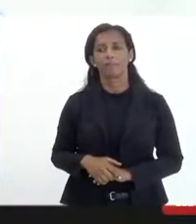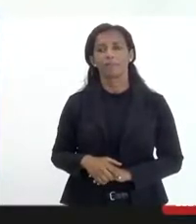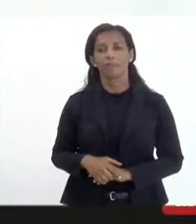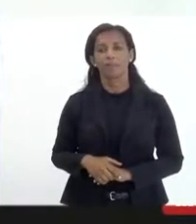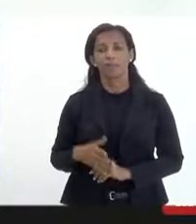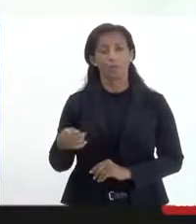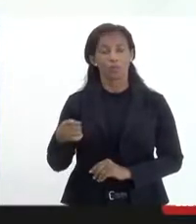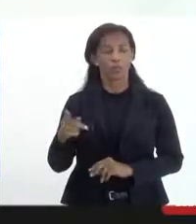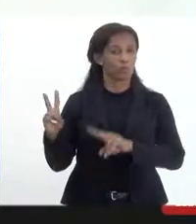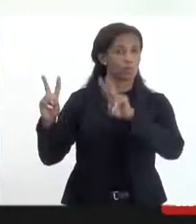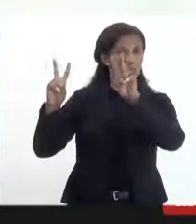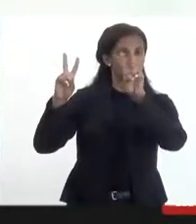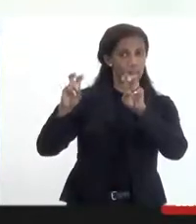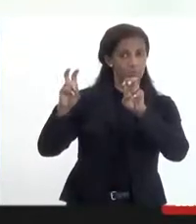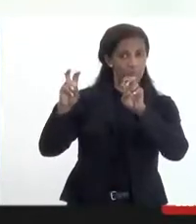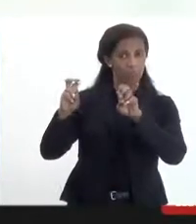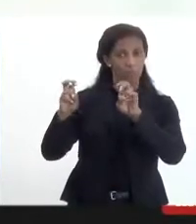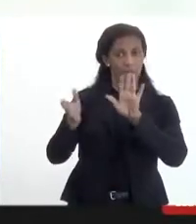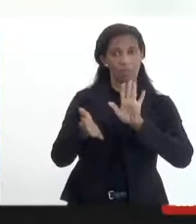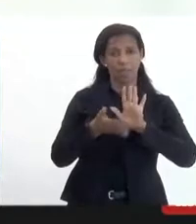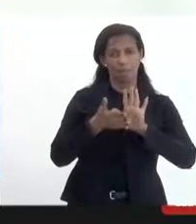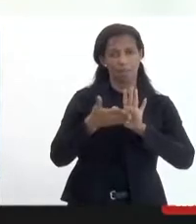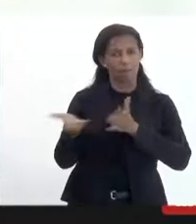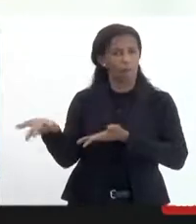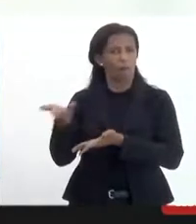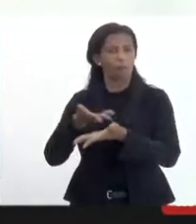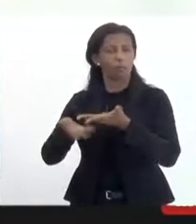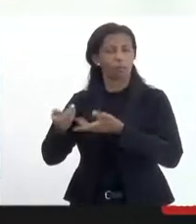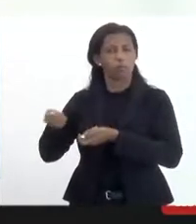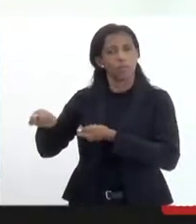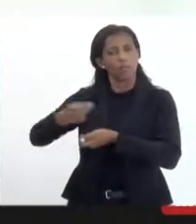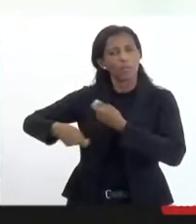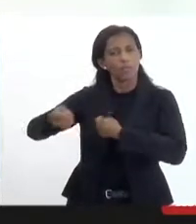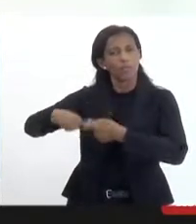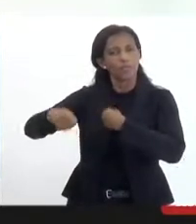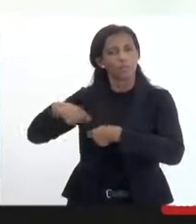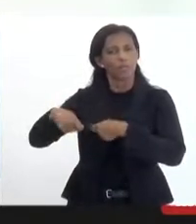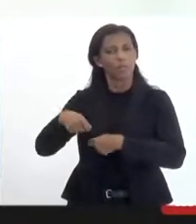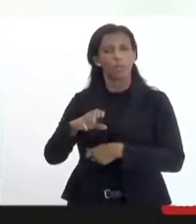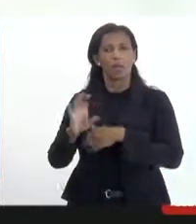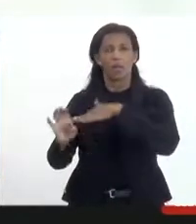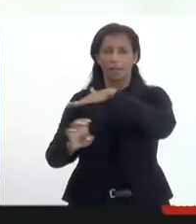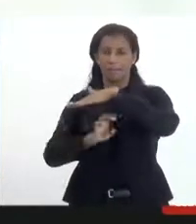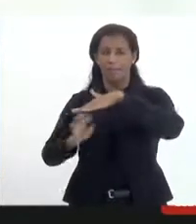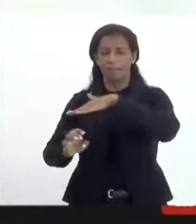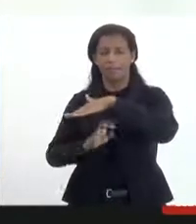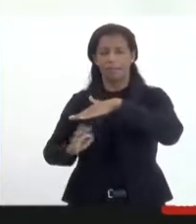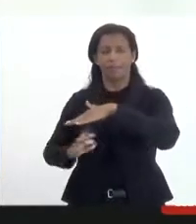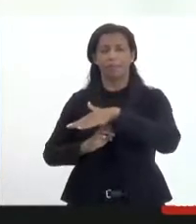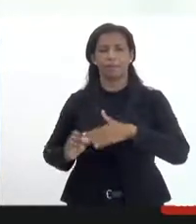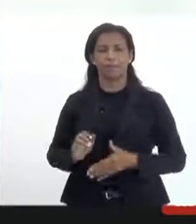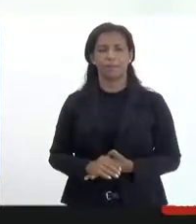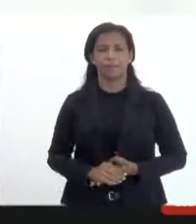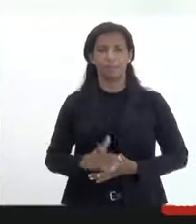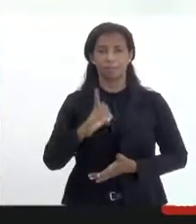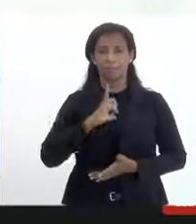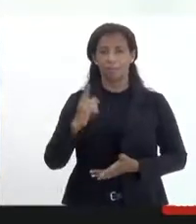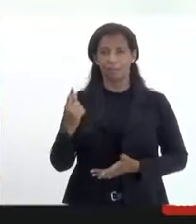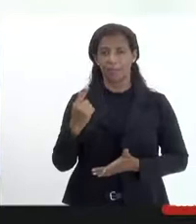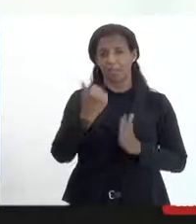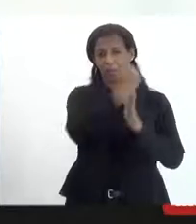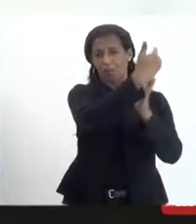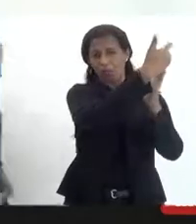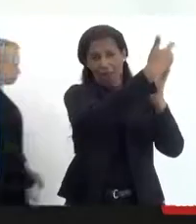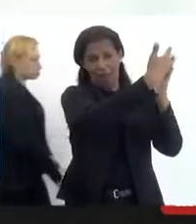a questão de demandas administrativas em relação às concessionárias. Eu tenho aqui uma